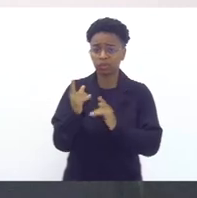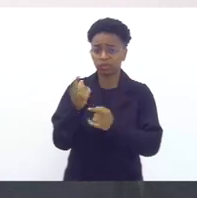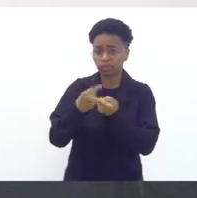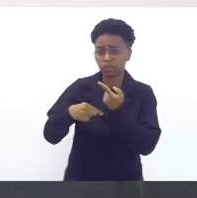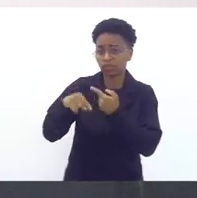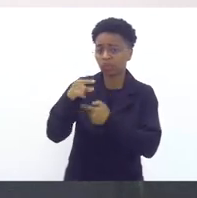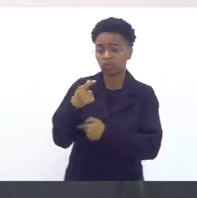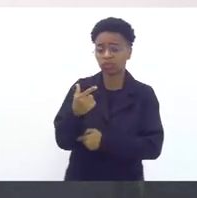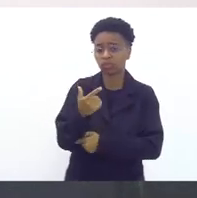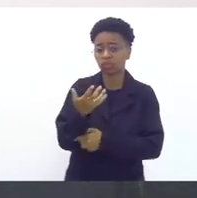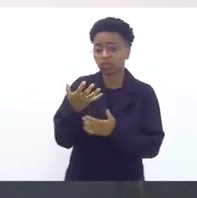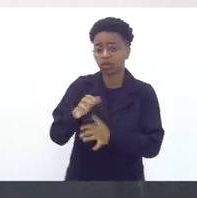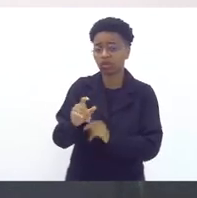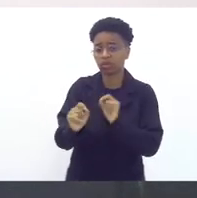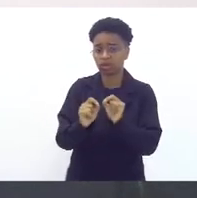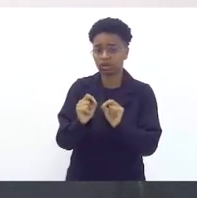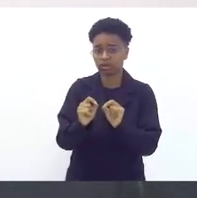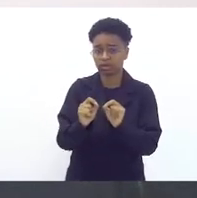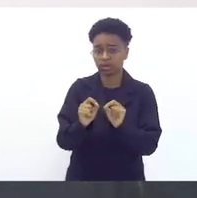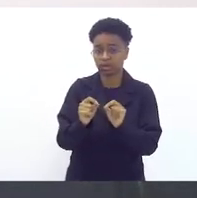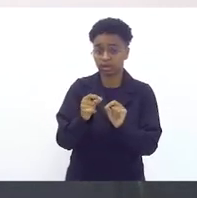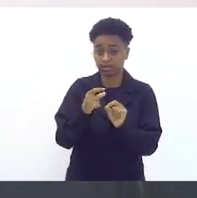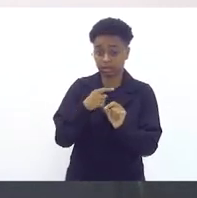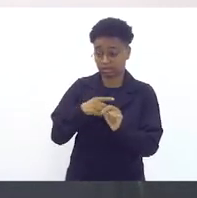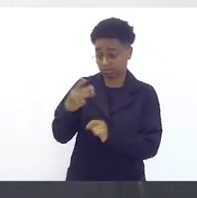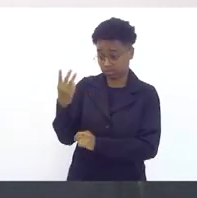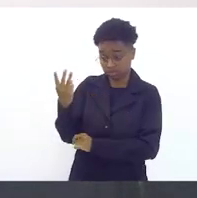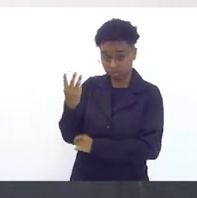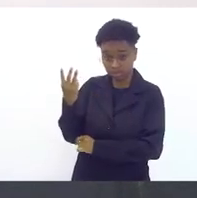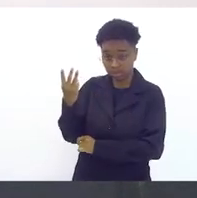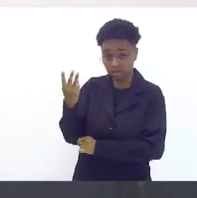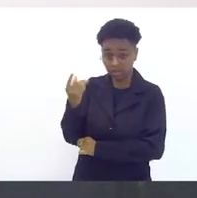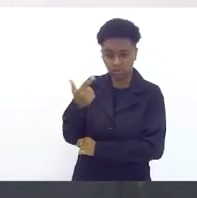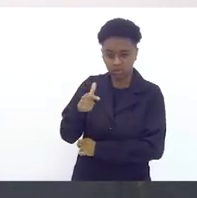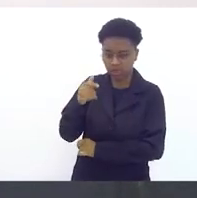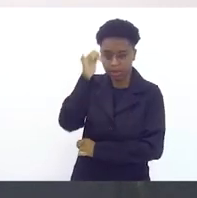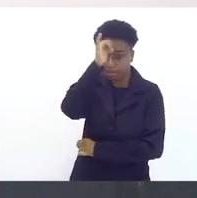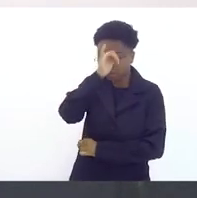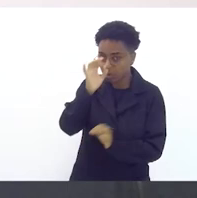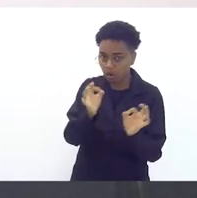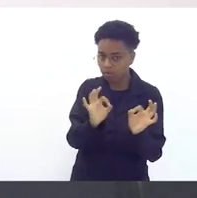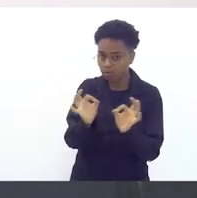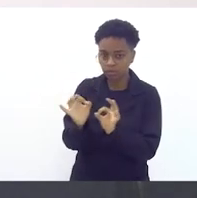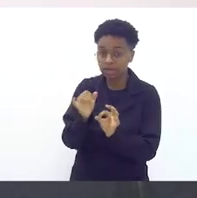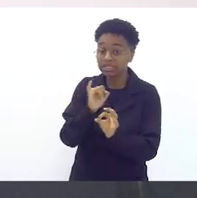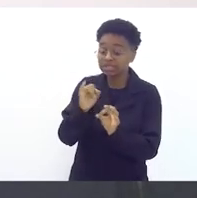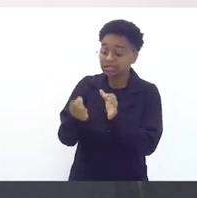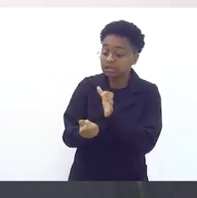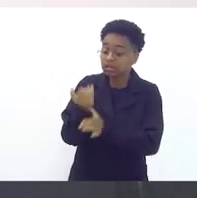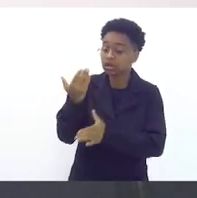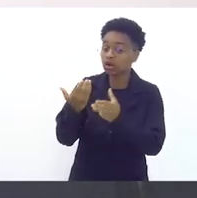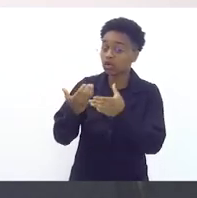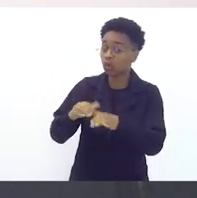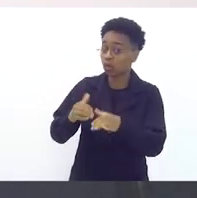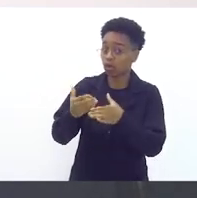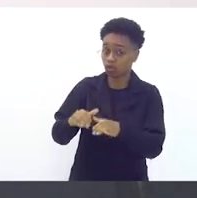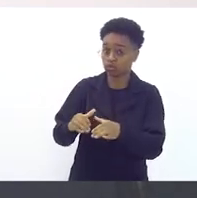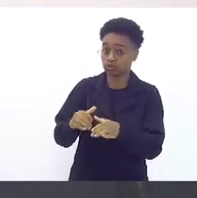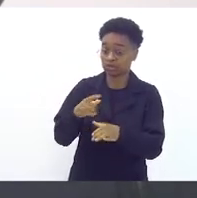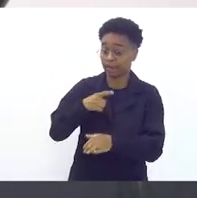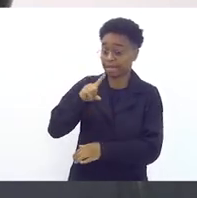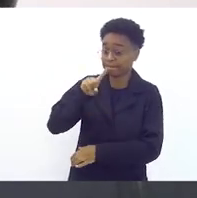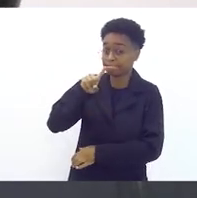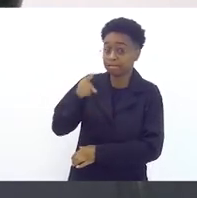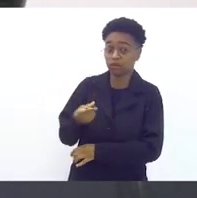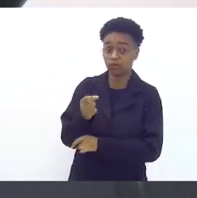que o outro lado, aquele triunvirato que está lá, não tem nenhum bobo. Se eu faço um concurso para 1.000 vagas